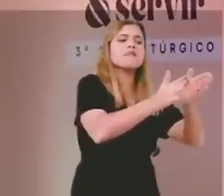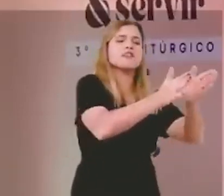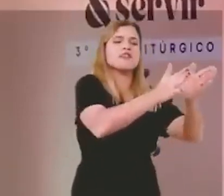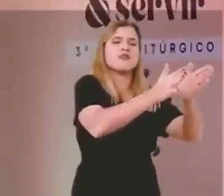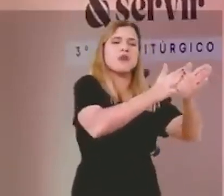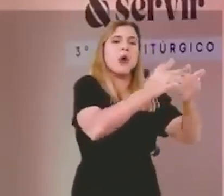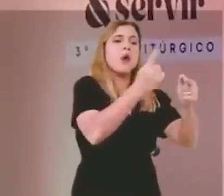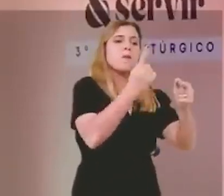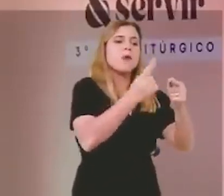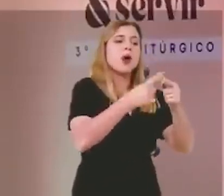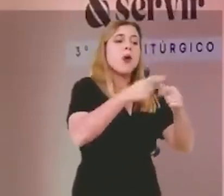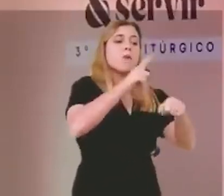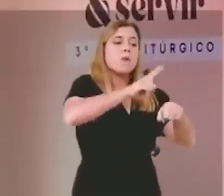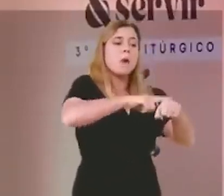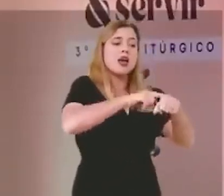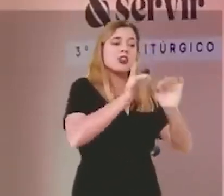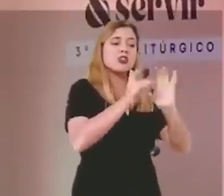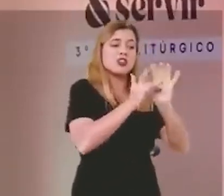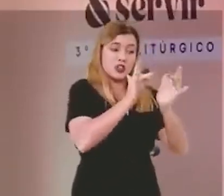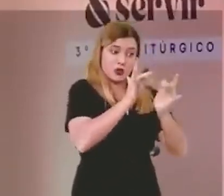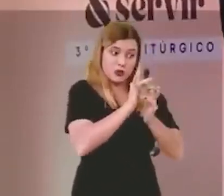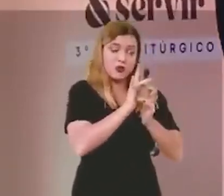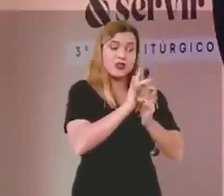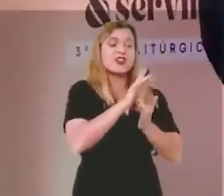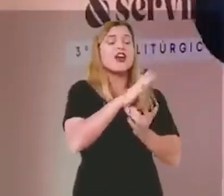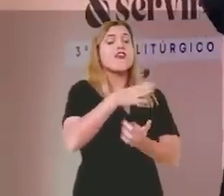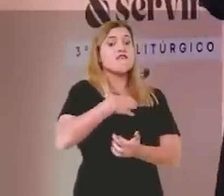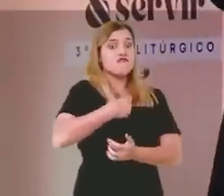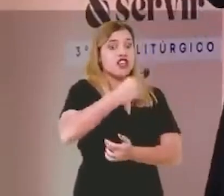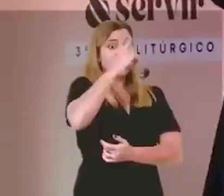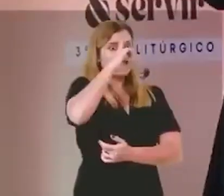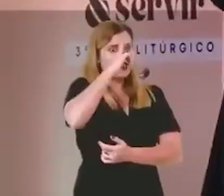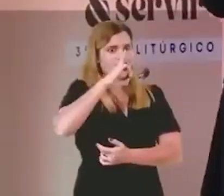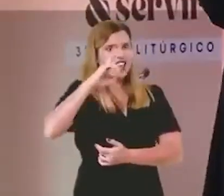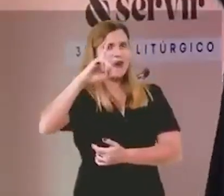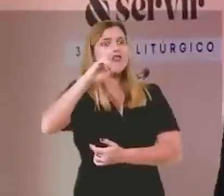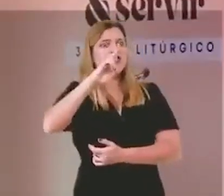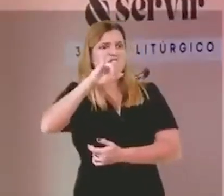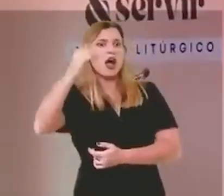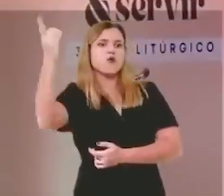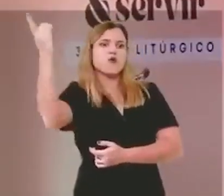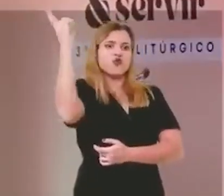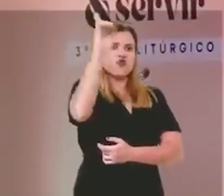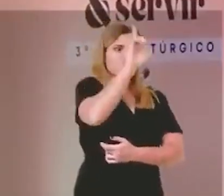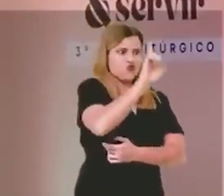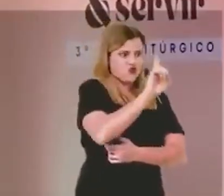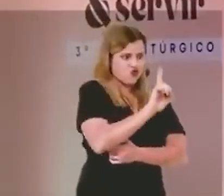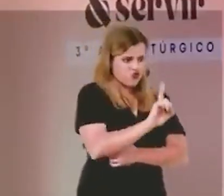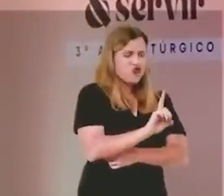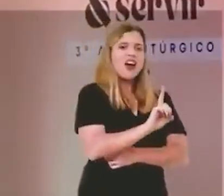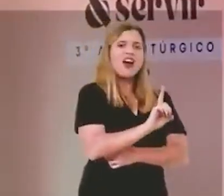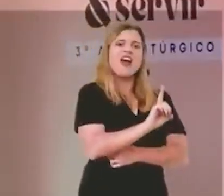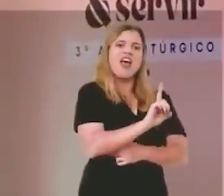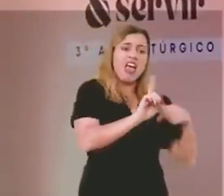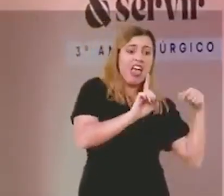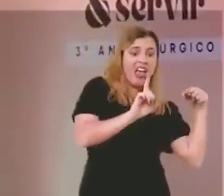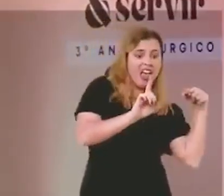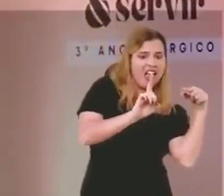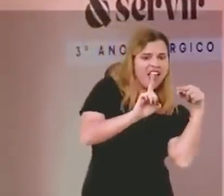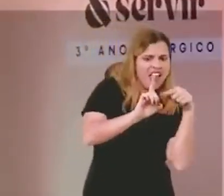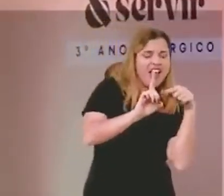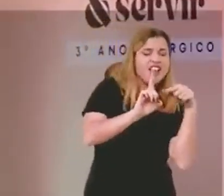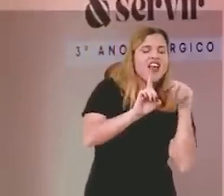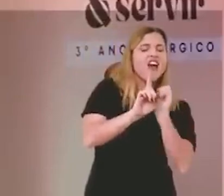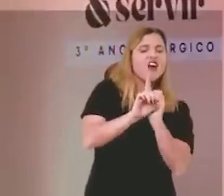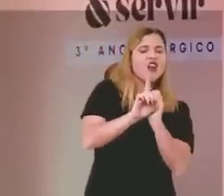verbo, não. Eu sou apenas uma voz que clama no deserto. Eu não sou a luz, não. Eu aponto para Jesus e digo: esta é a verdadeira luz